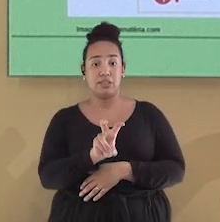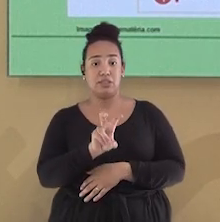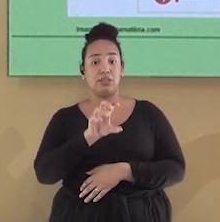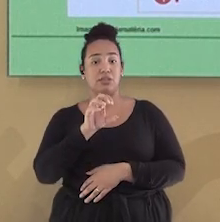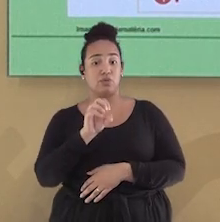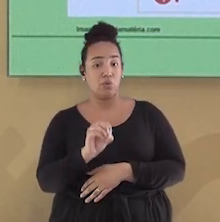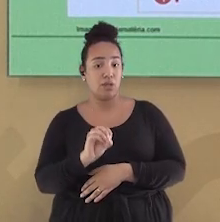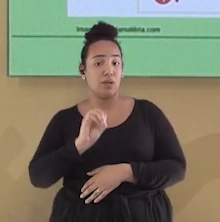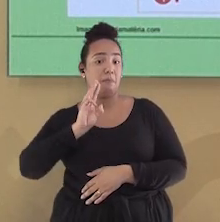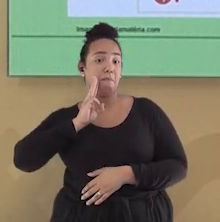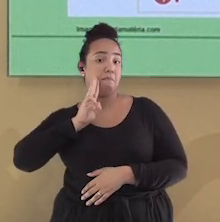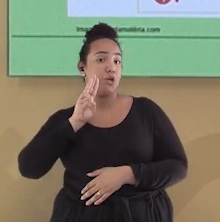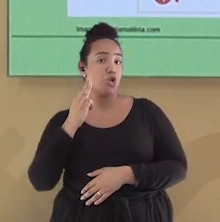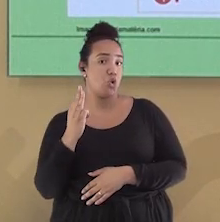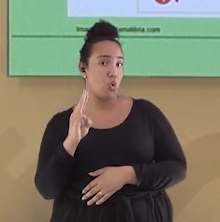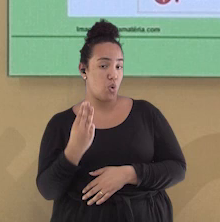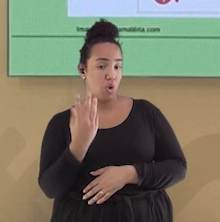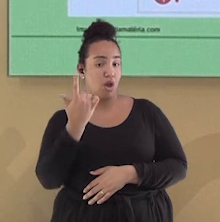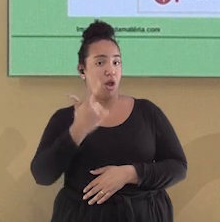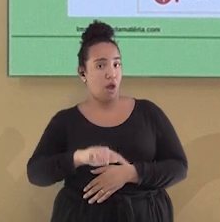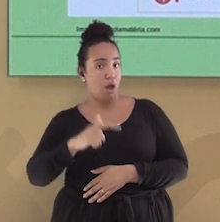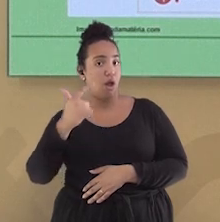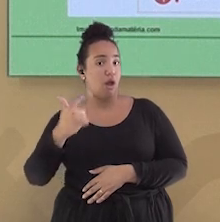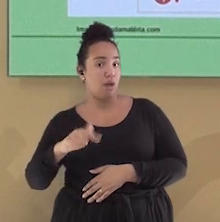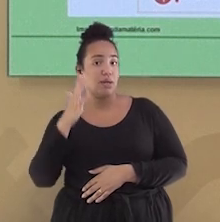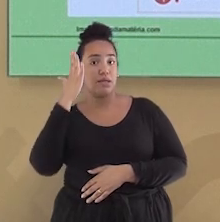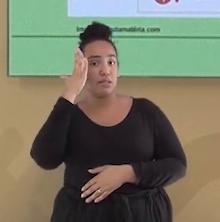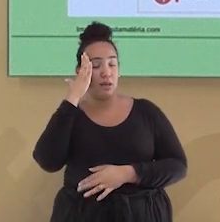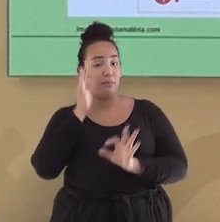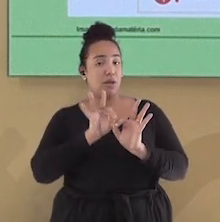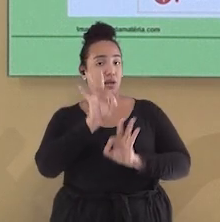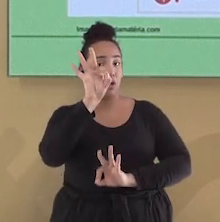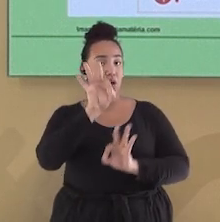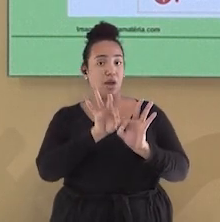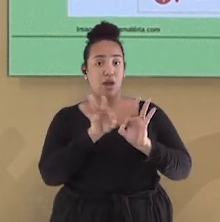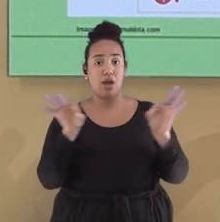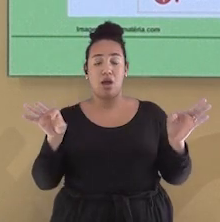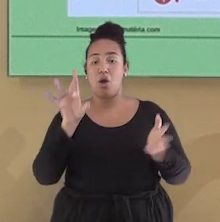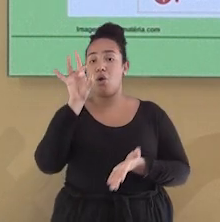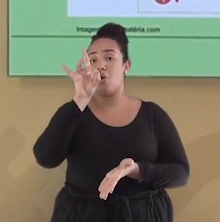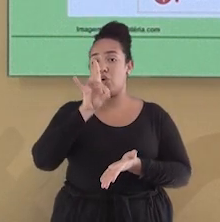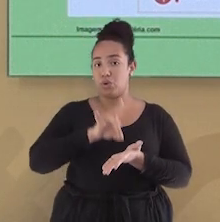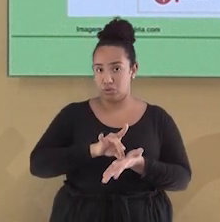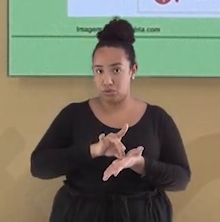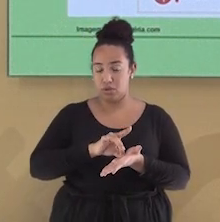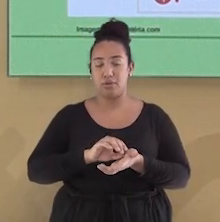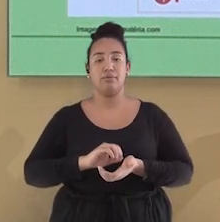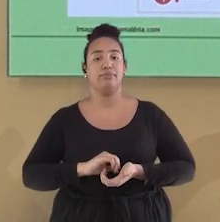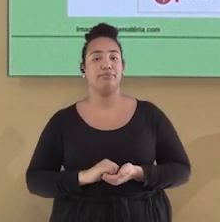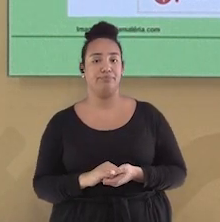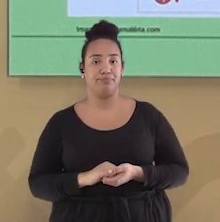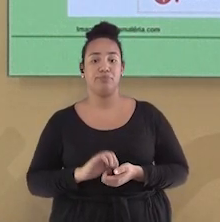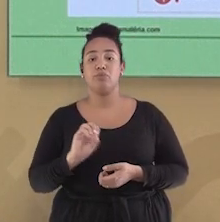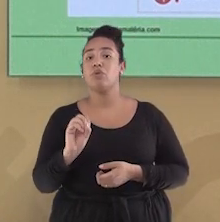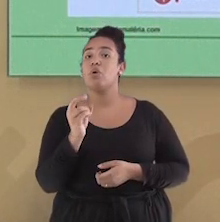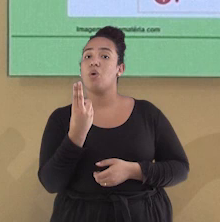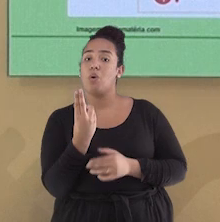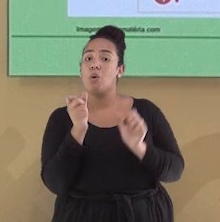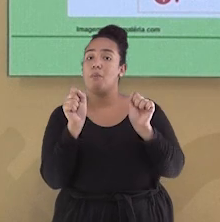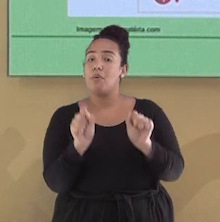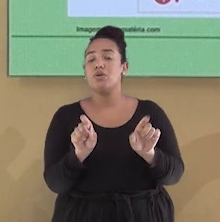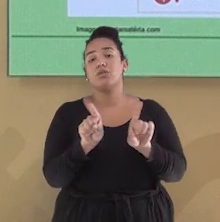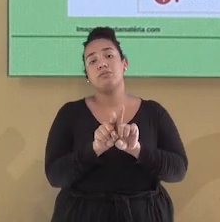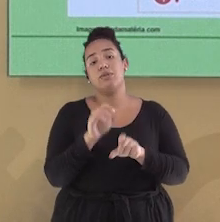representação 50 milhões de vezes para saber o tamanho real. Ou podemos dizer também